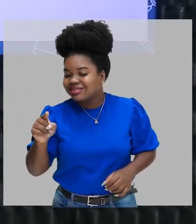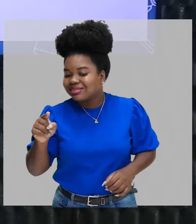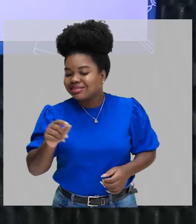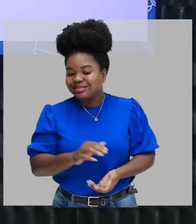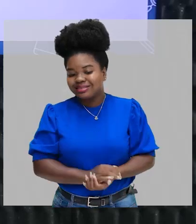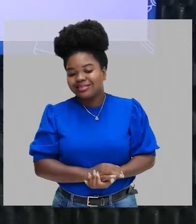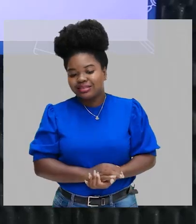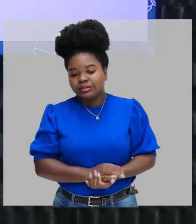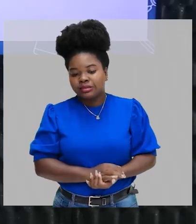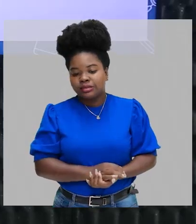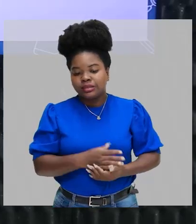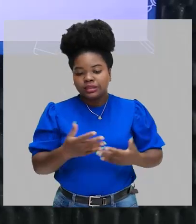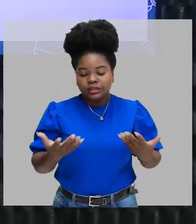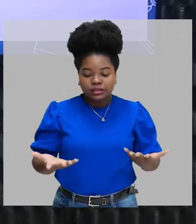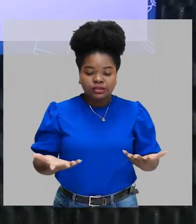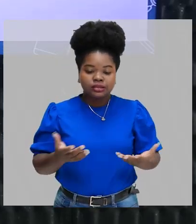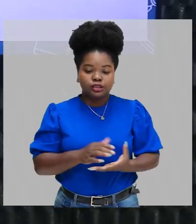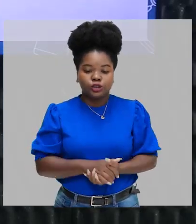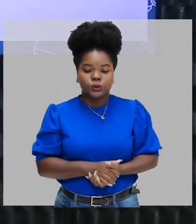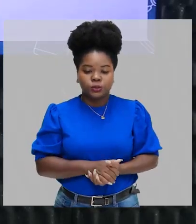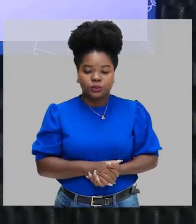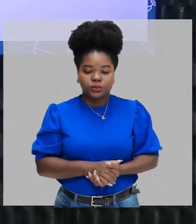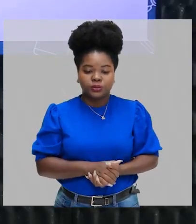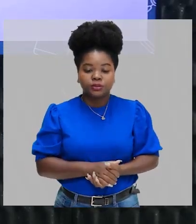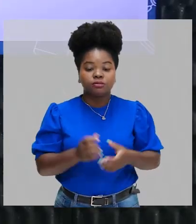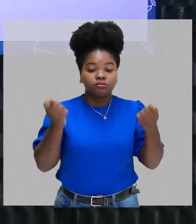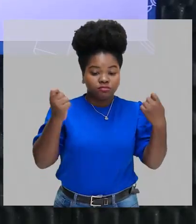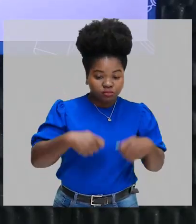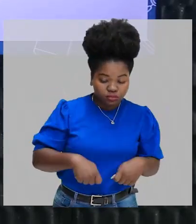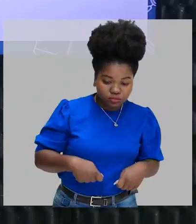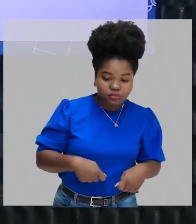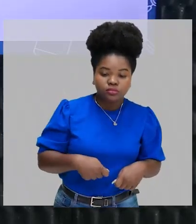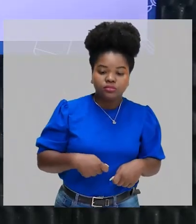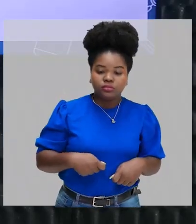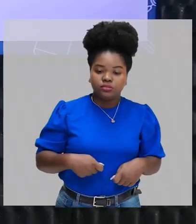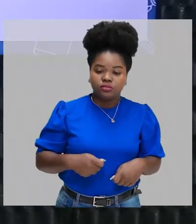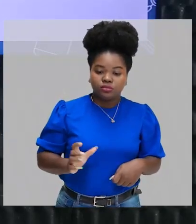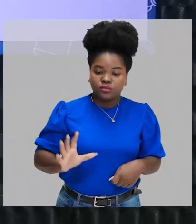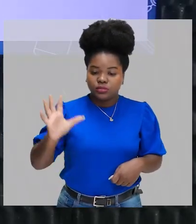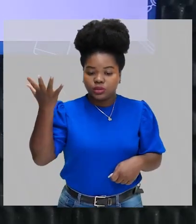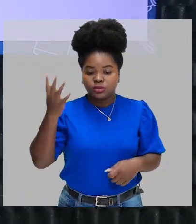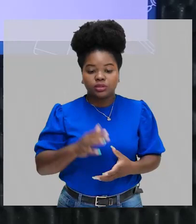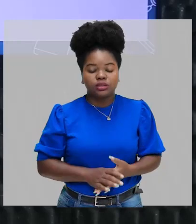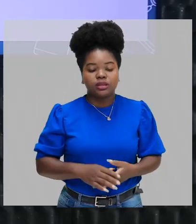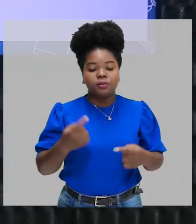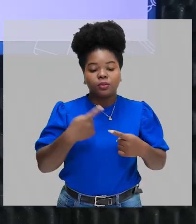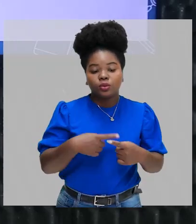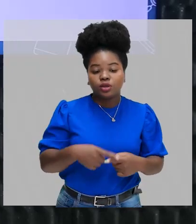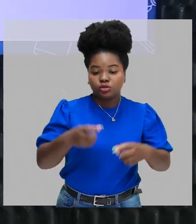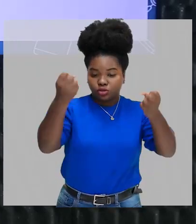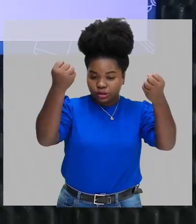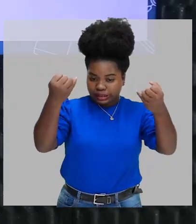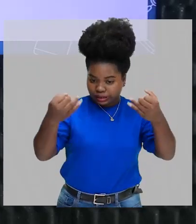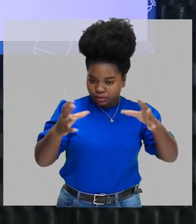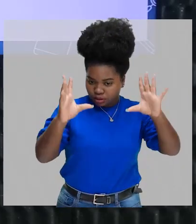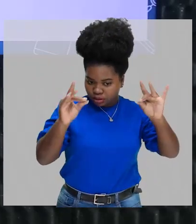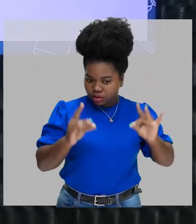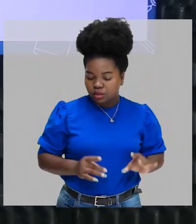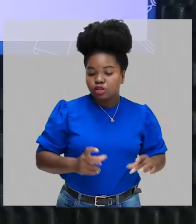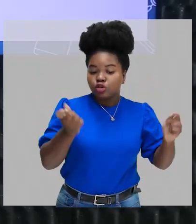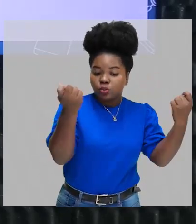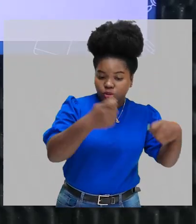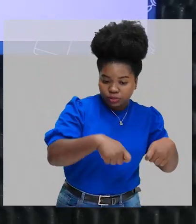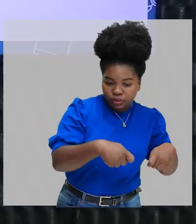que ela necessariamente vai promover. Mas aqui a gente está falando de possibilidades. A gente não está falando de